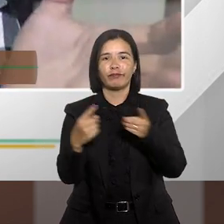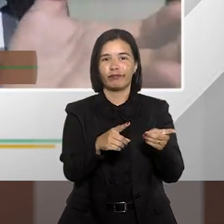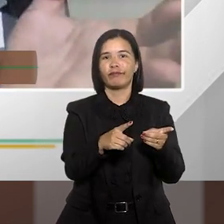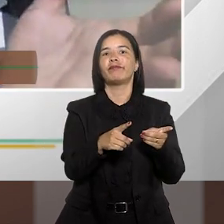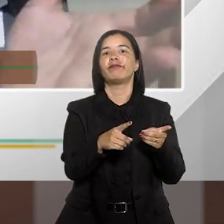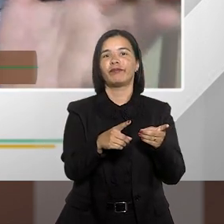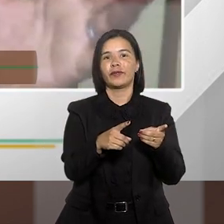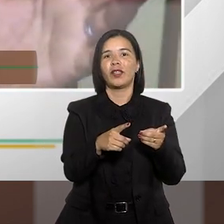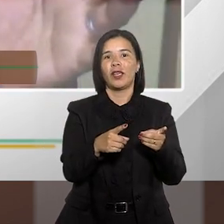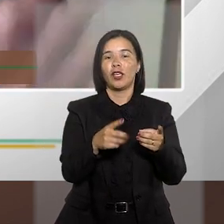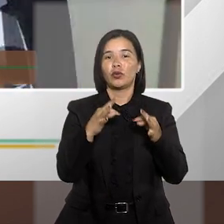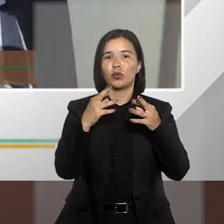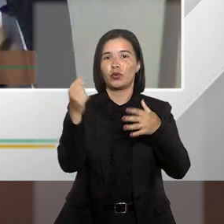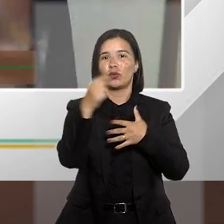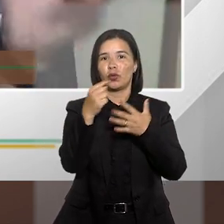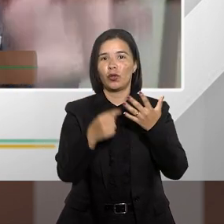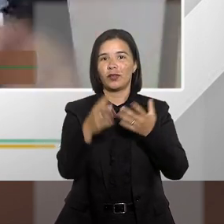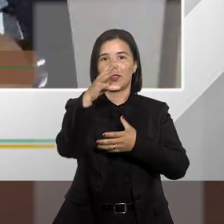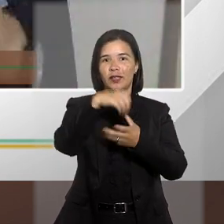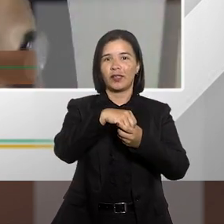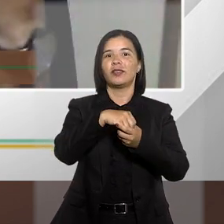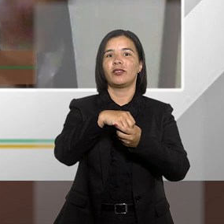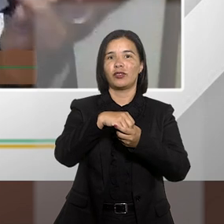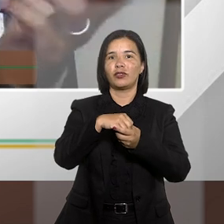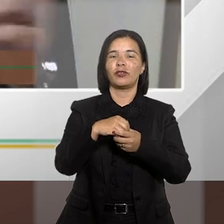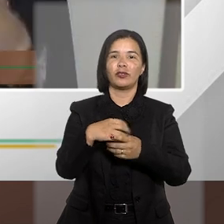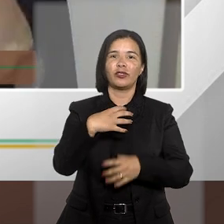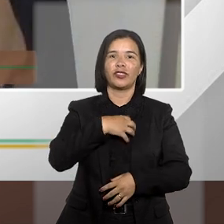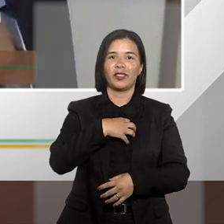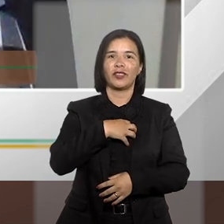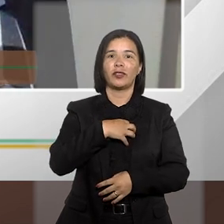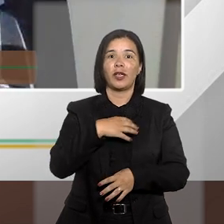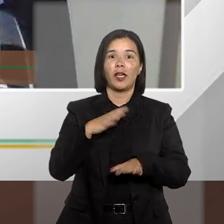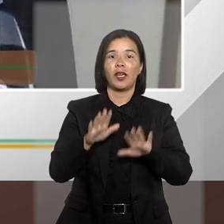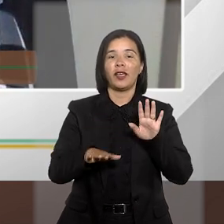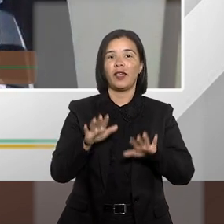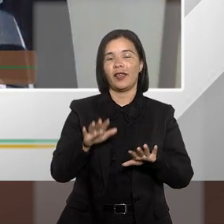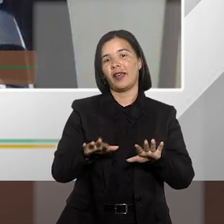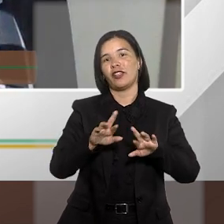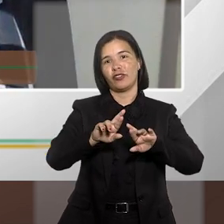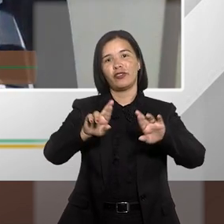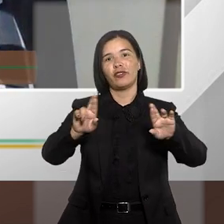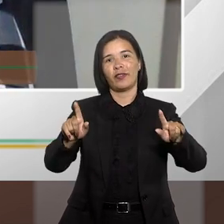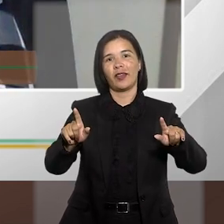violências sexuais se dão da mesma forma, são de uma única maneira e não são. Então, às vezes, elas têm objetivos de